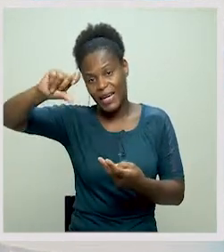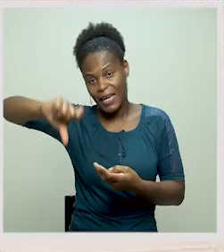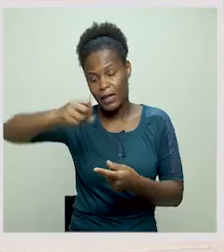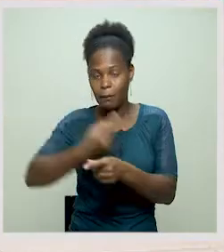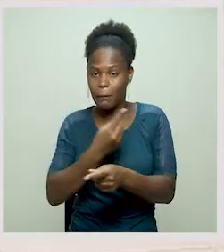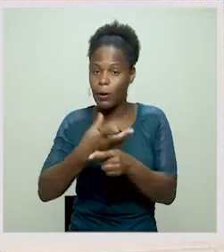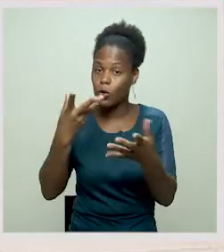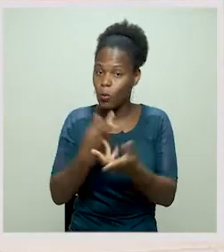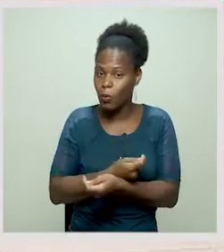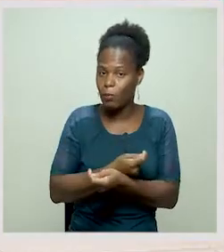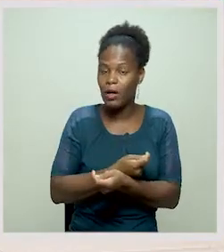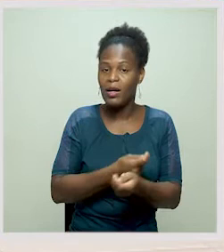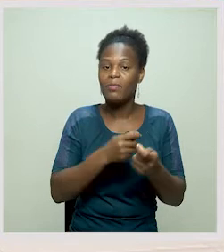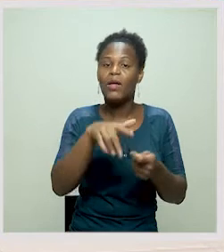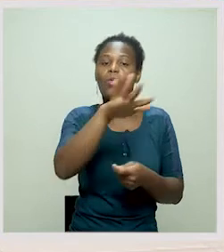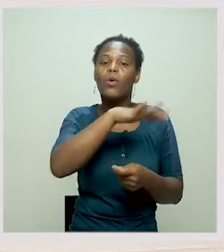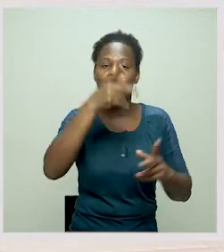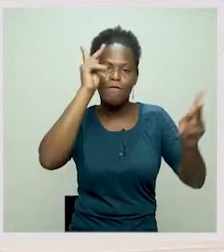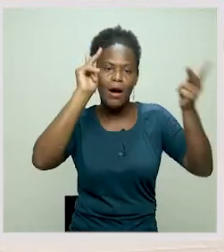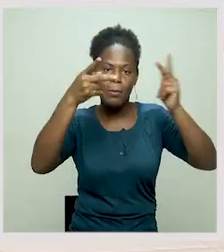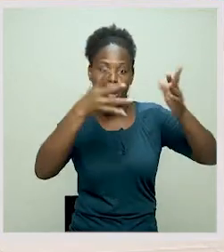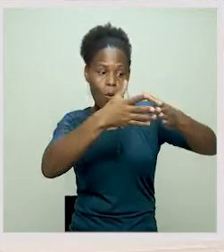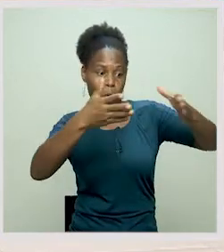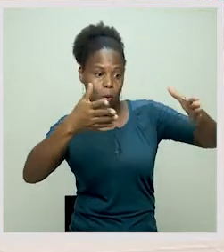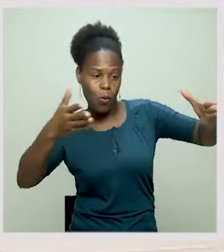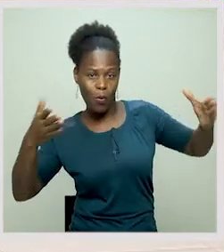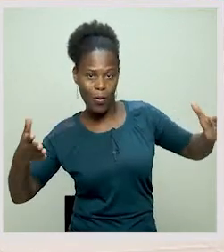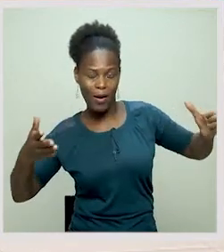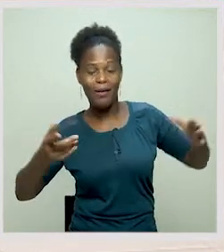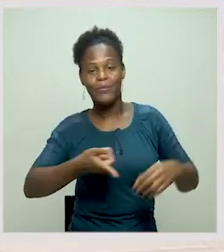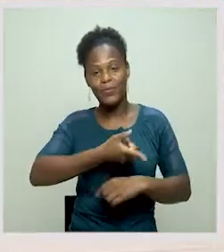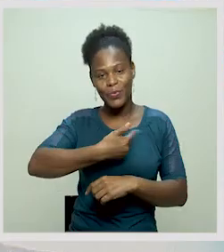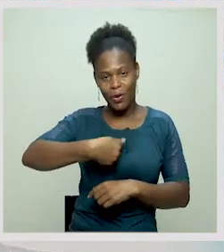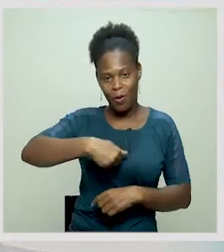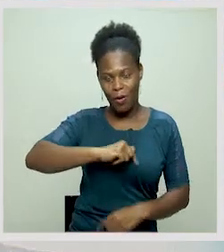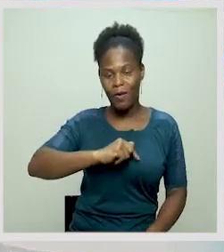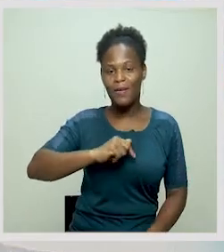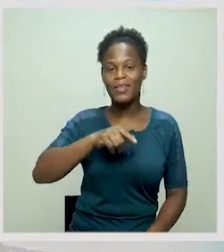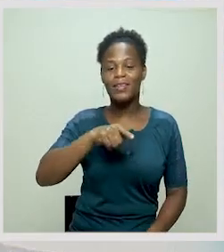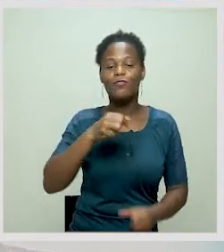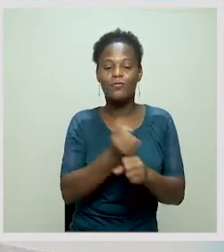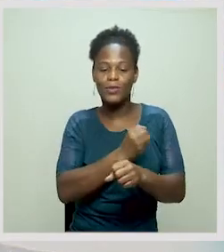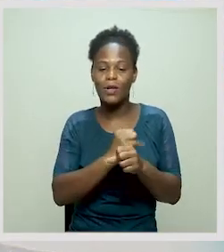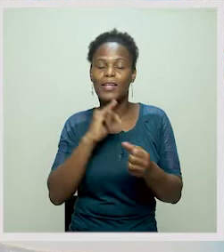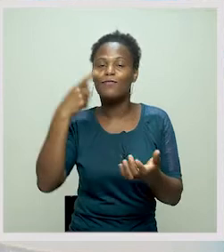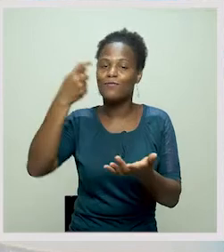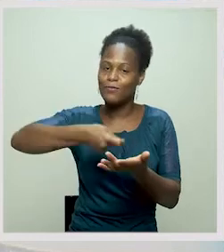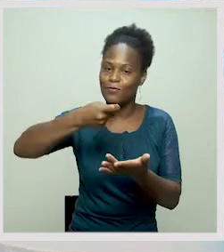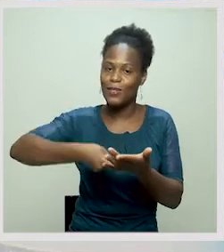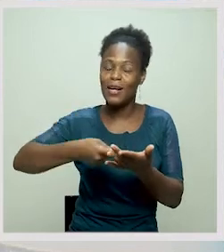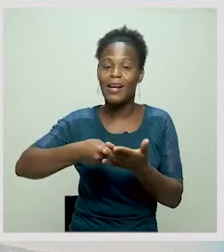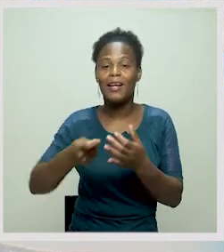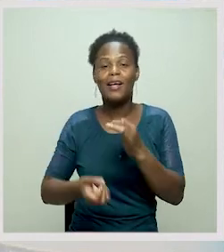equipamentos e ampliando a fábrica, nós estamos a função do investimento